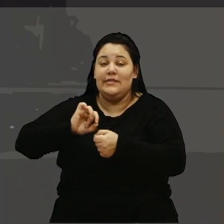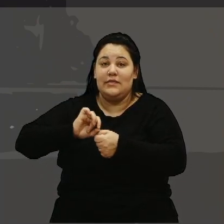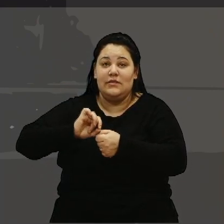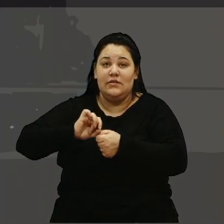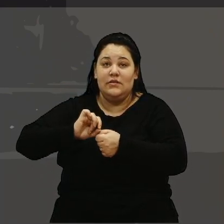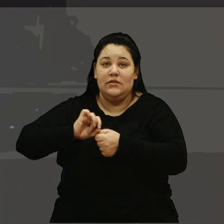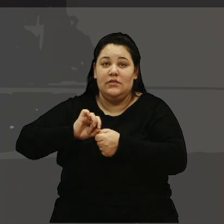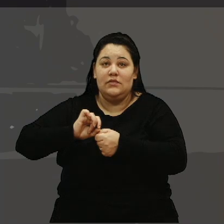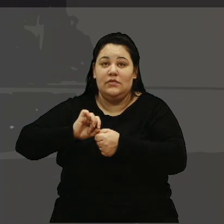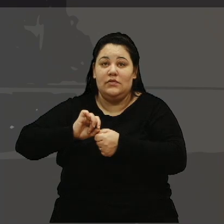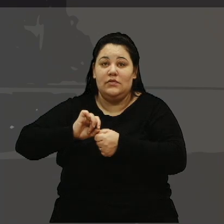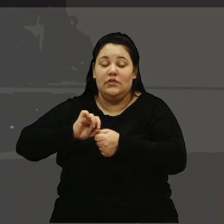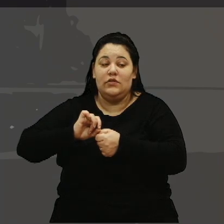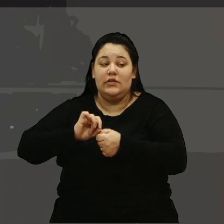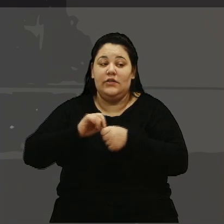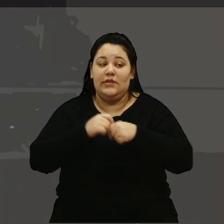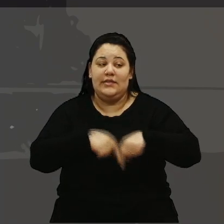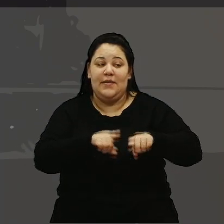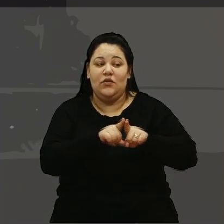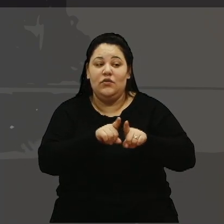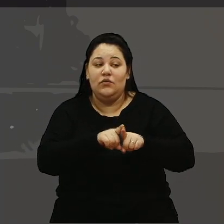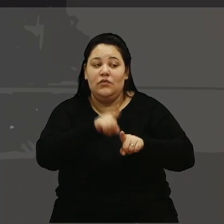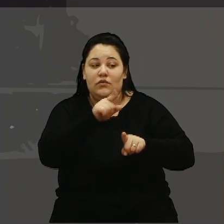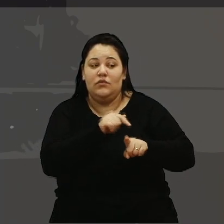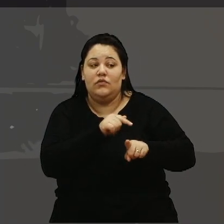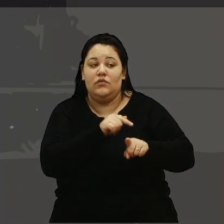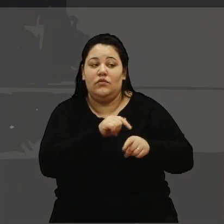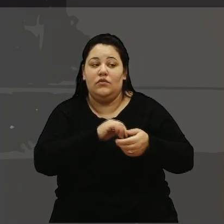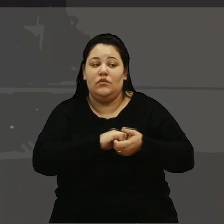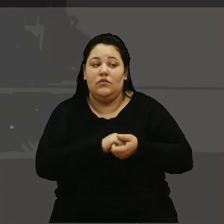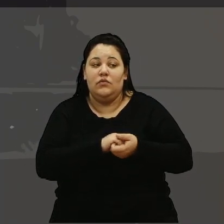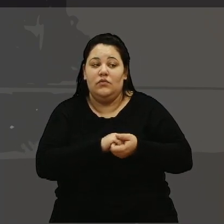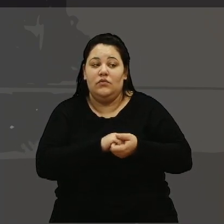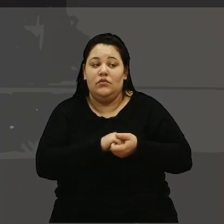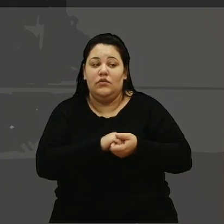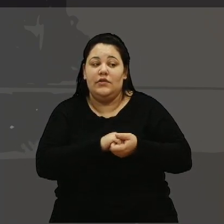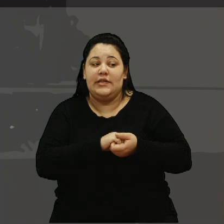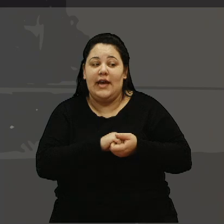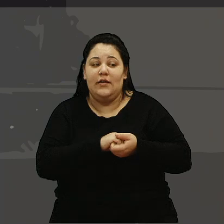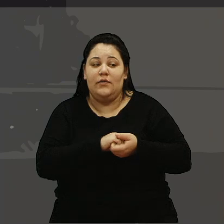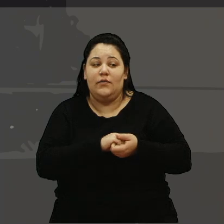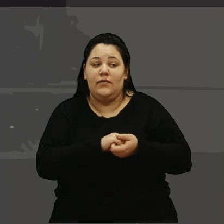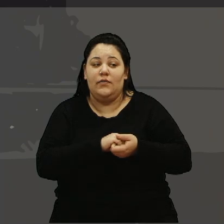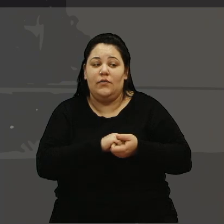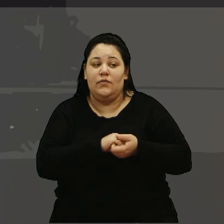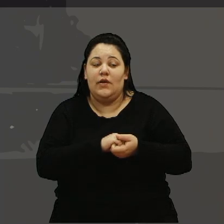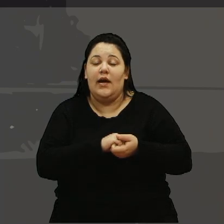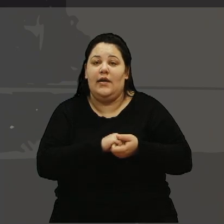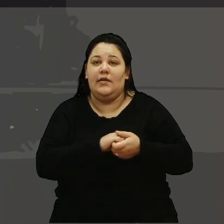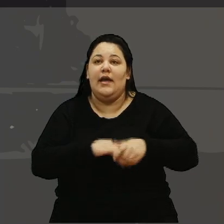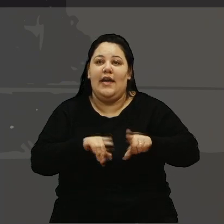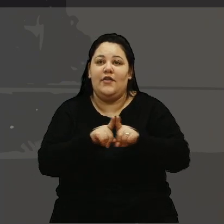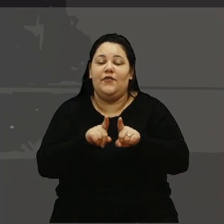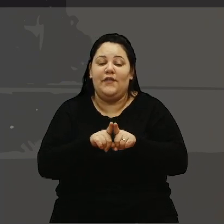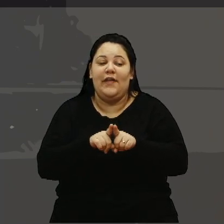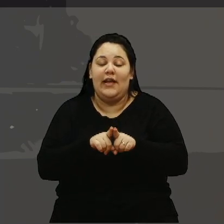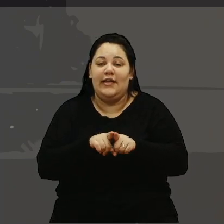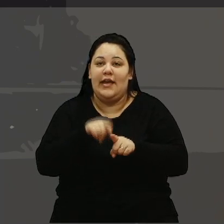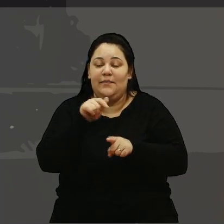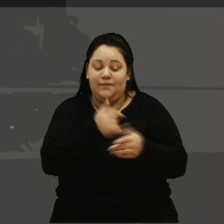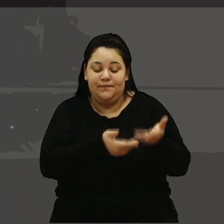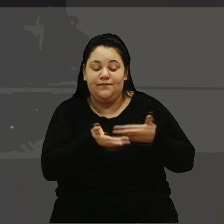Então, a gente fez uma indicação, e o diretor-presidente do SAMAI, o nos avisou, então, que vai atender a